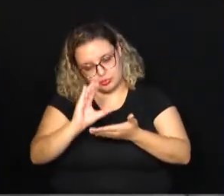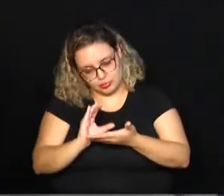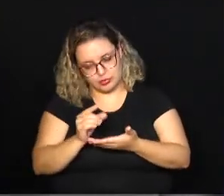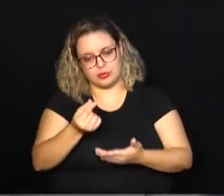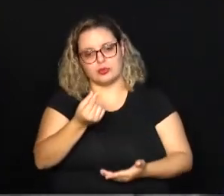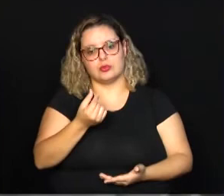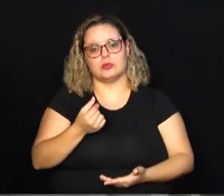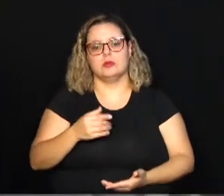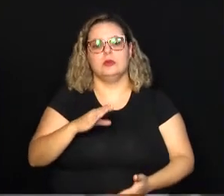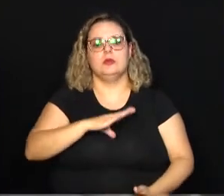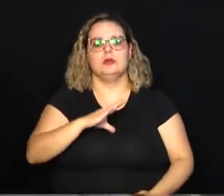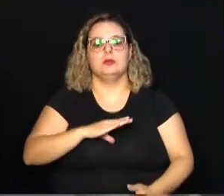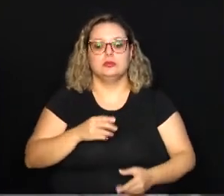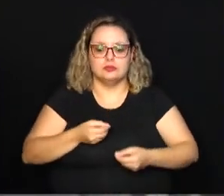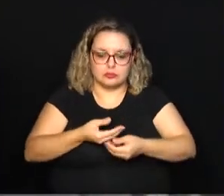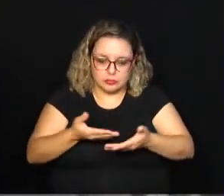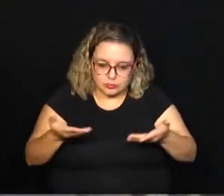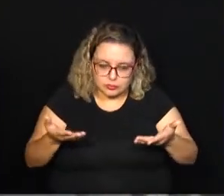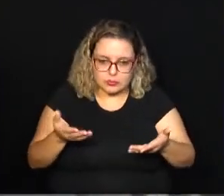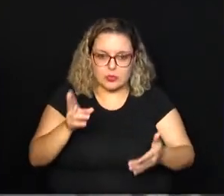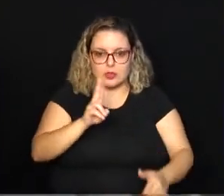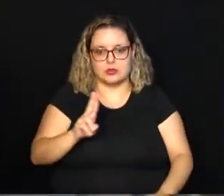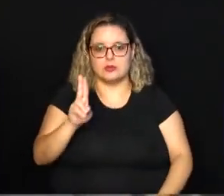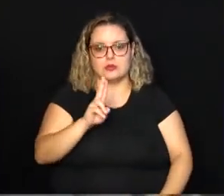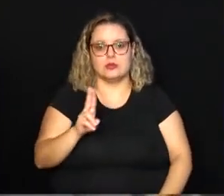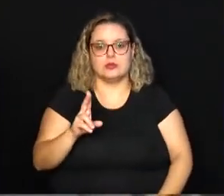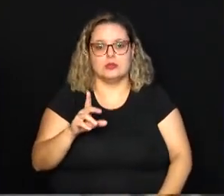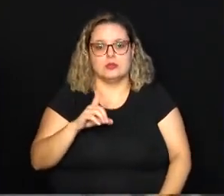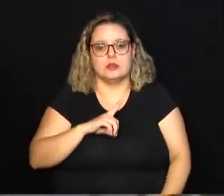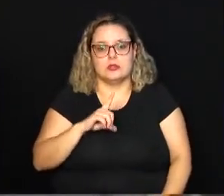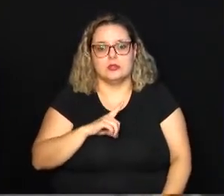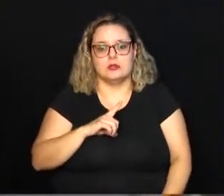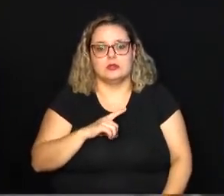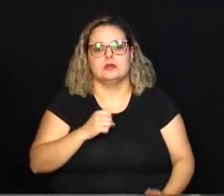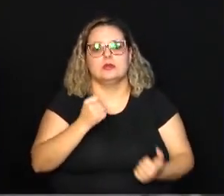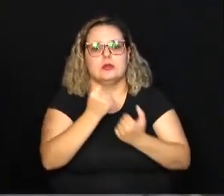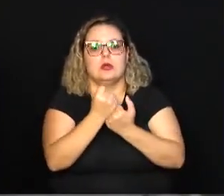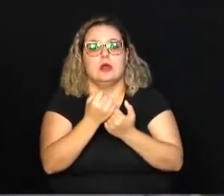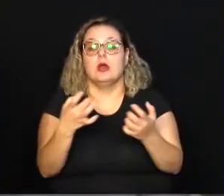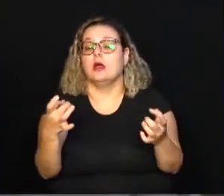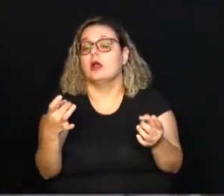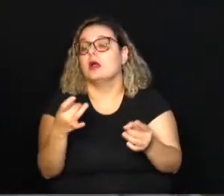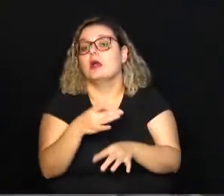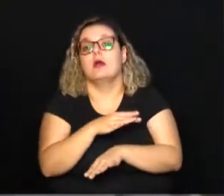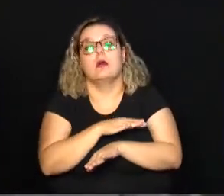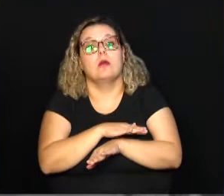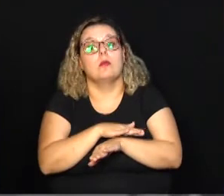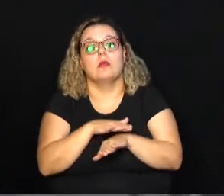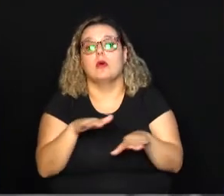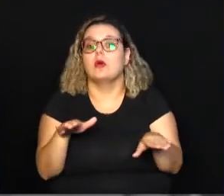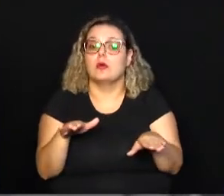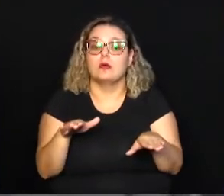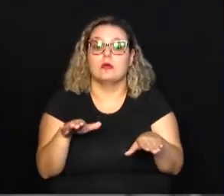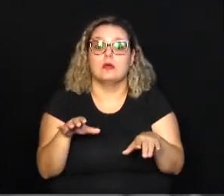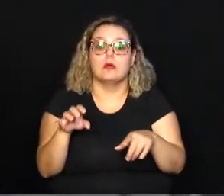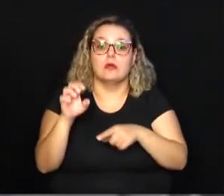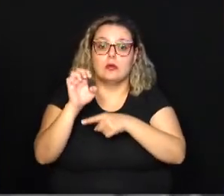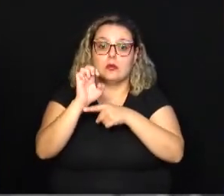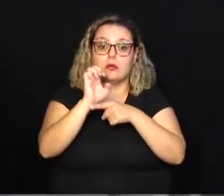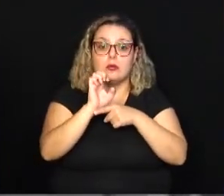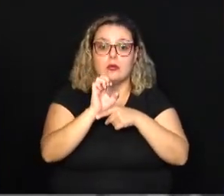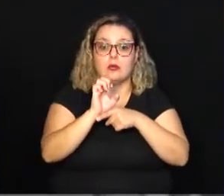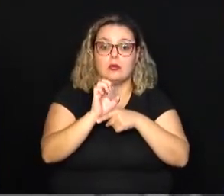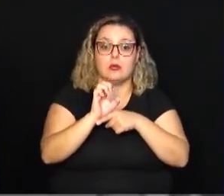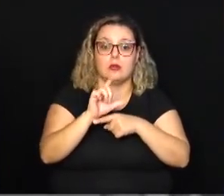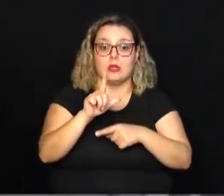município despendendo dinheiro. Então, nós tivemos um aporte, acabou. O Estado, hoje, o doutor Laíro, o secretário de Saúde,